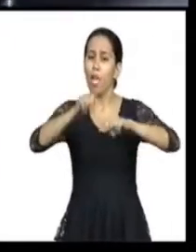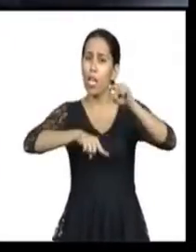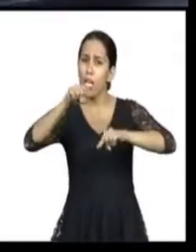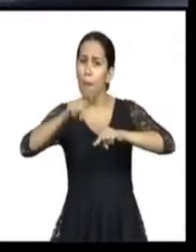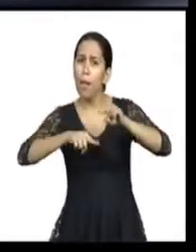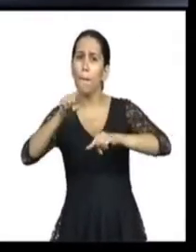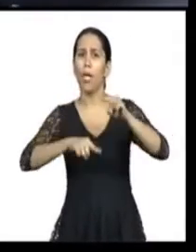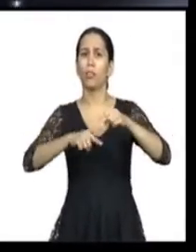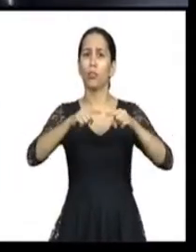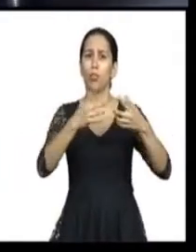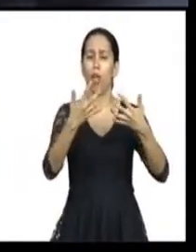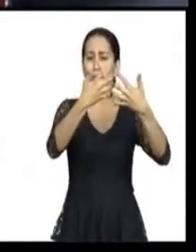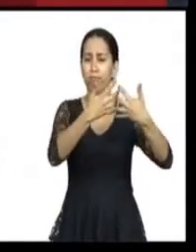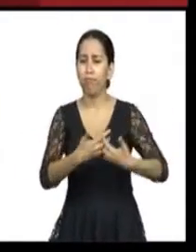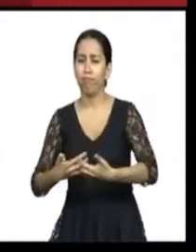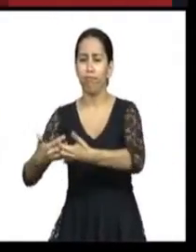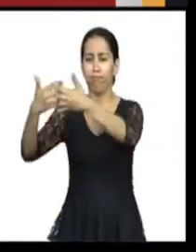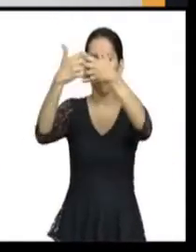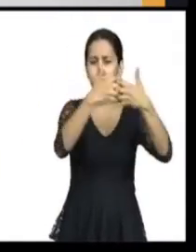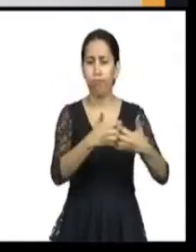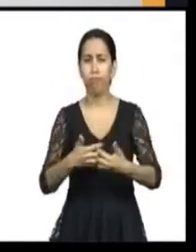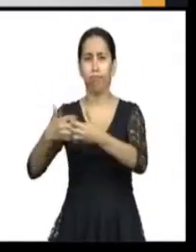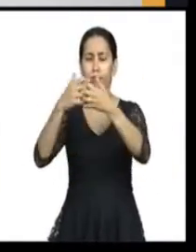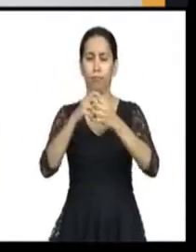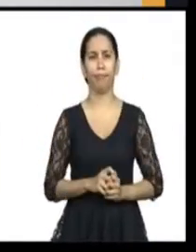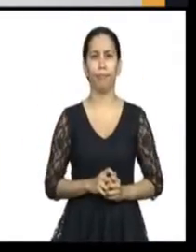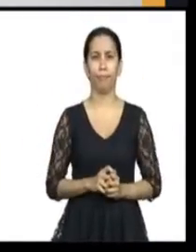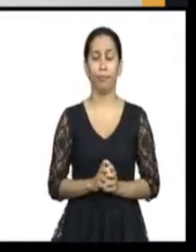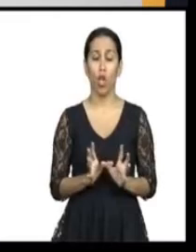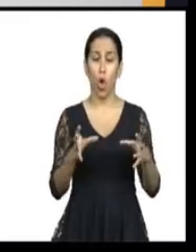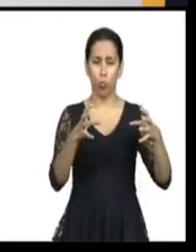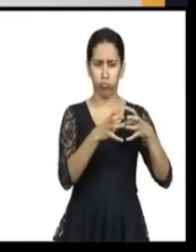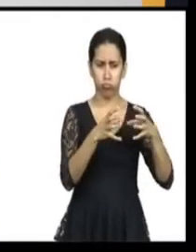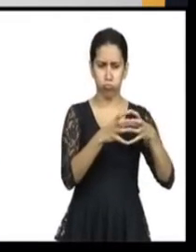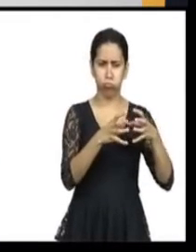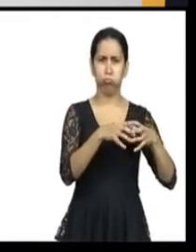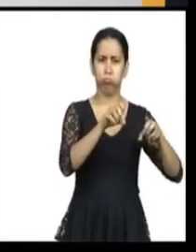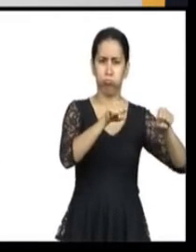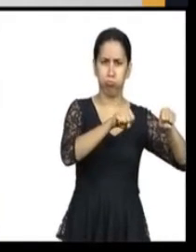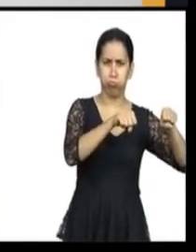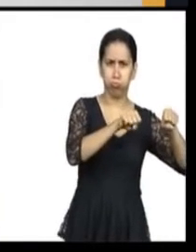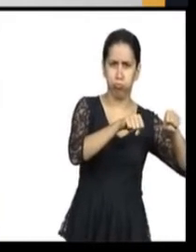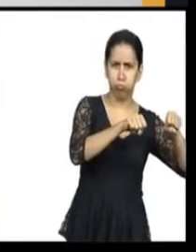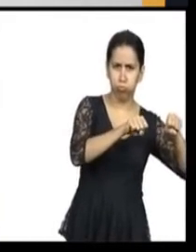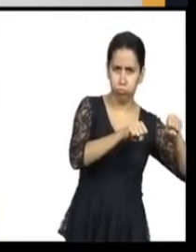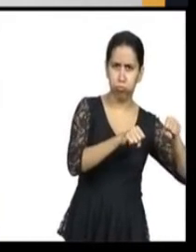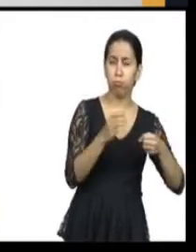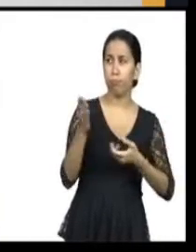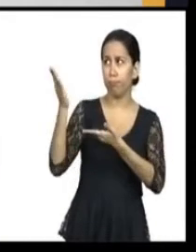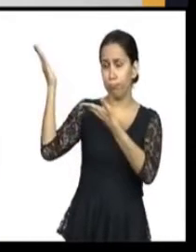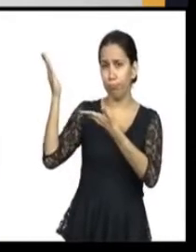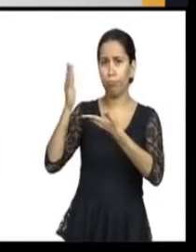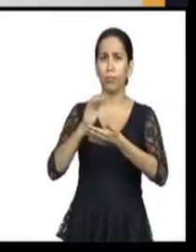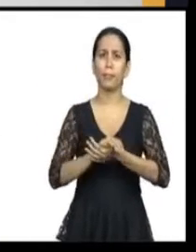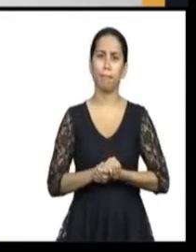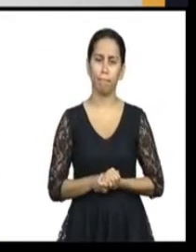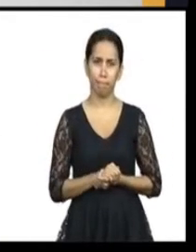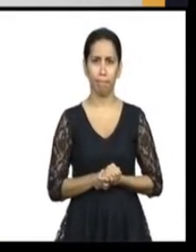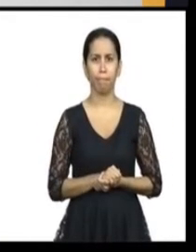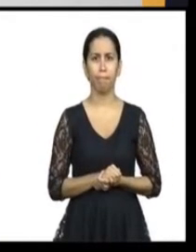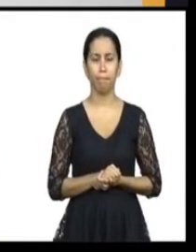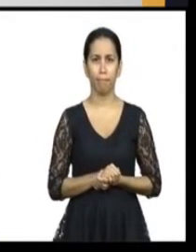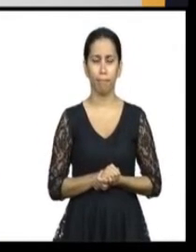mineração. Você sabe a diferença? Os veículos leves são ciclomotores, motonetas, motocicletas,